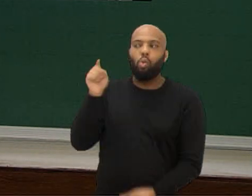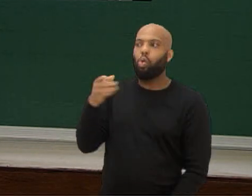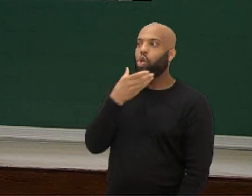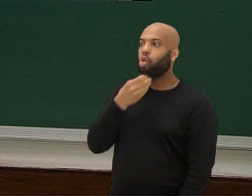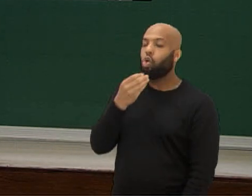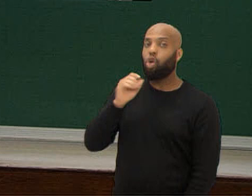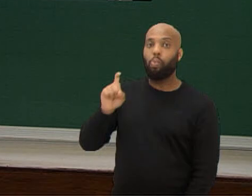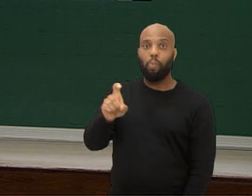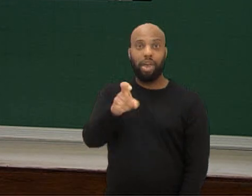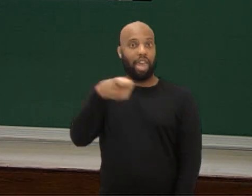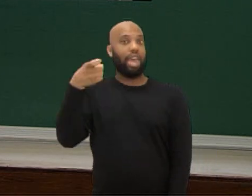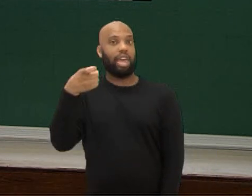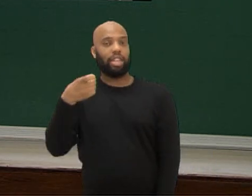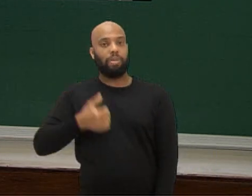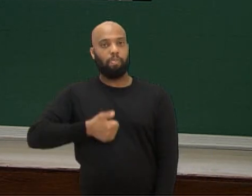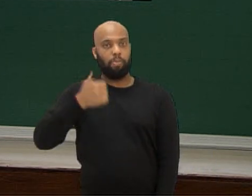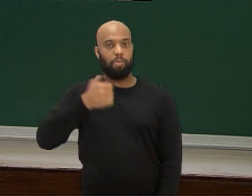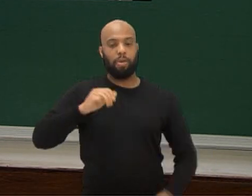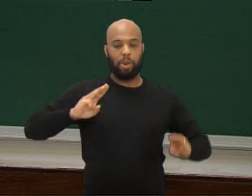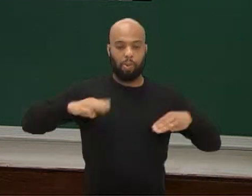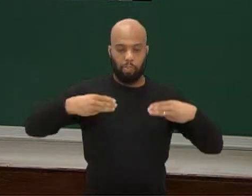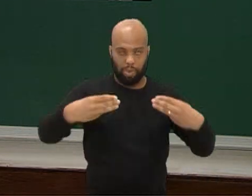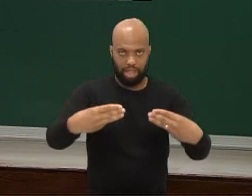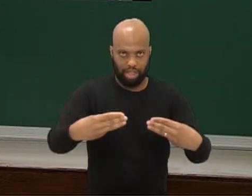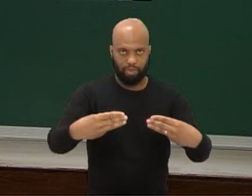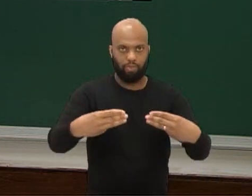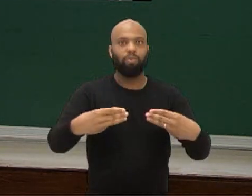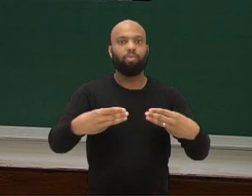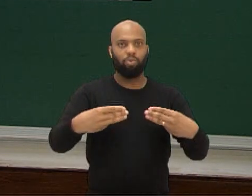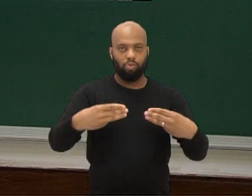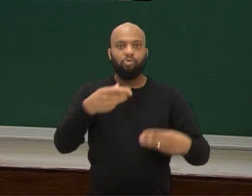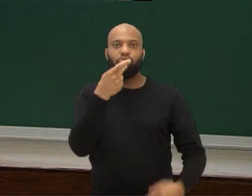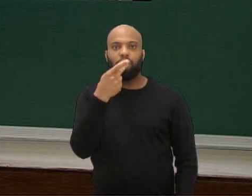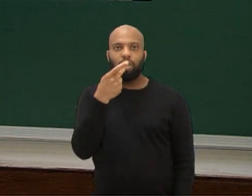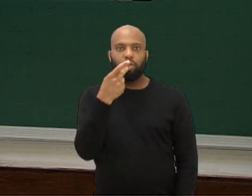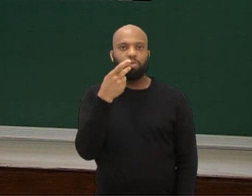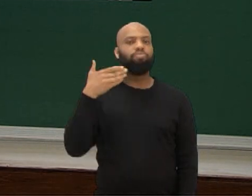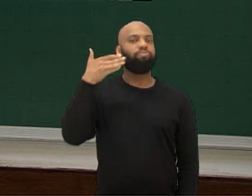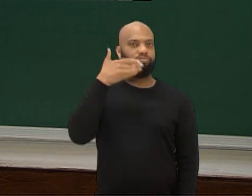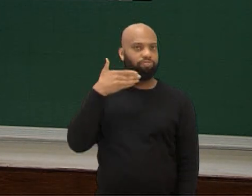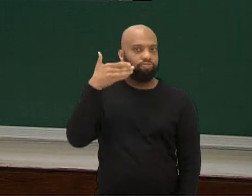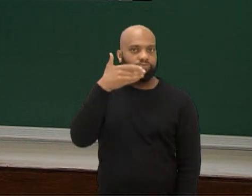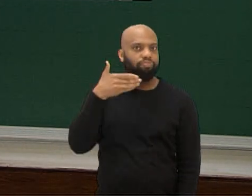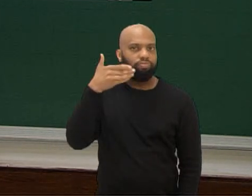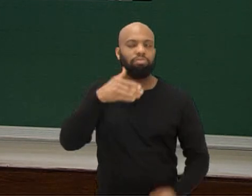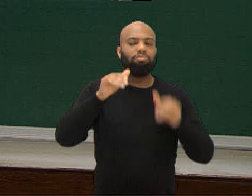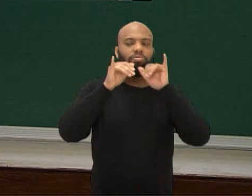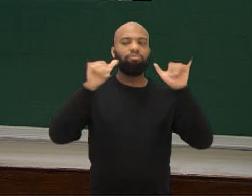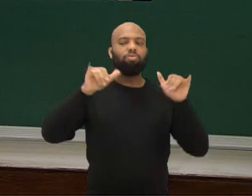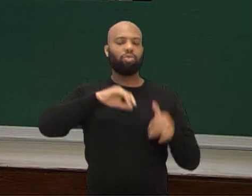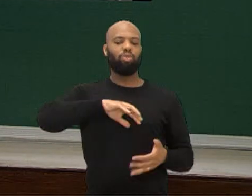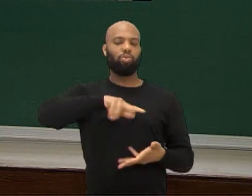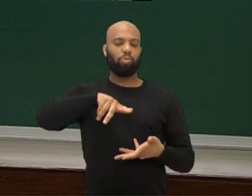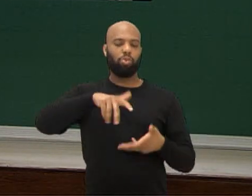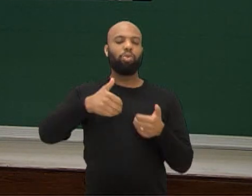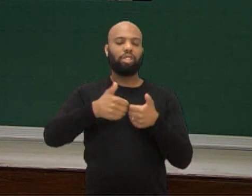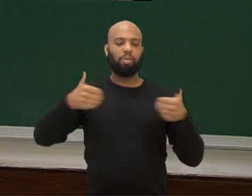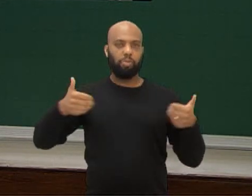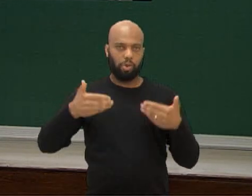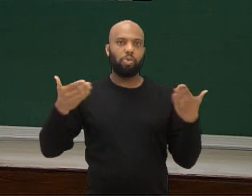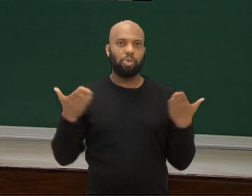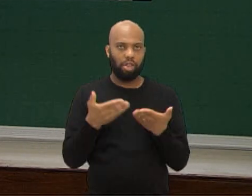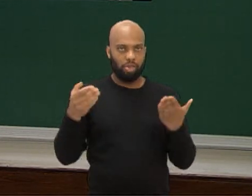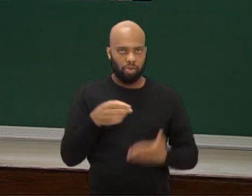o ex-primeiro-ministro britânico, ele vai lá e dá o recado. O mundo está dividido. E é isso que a gente